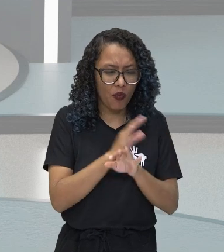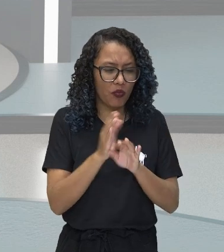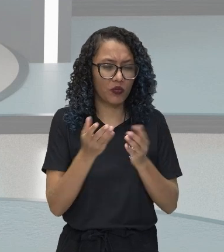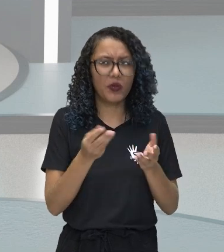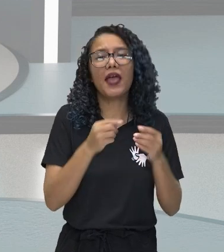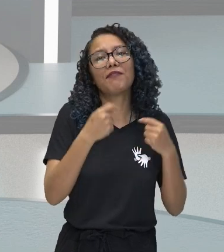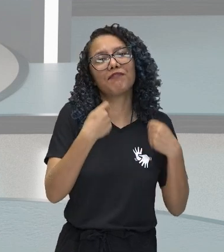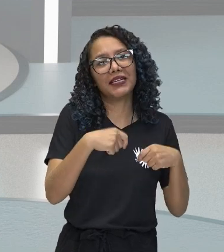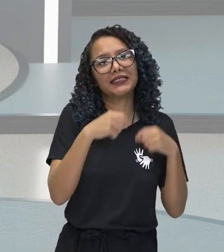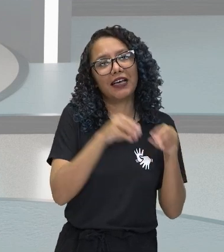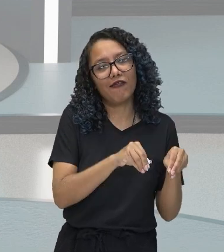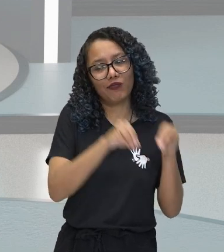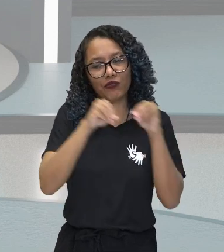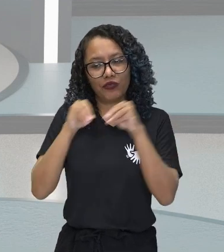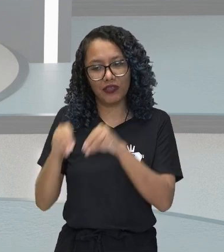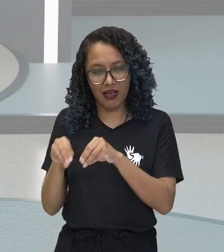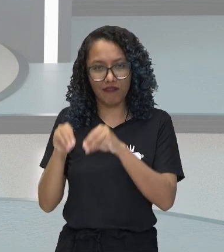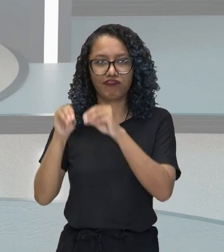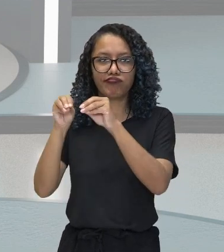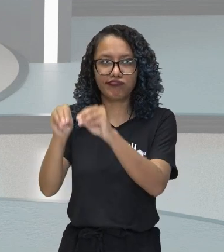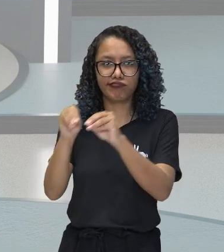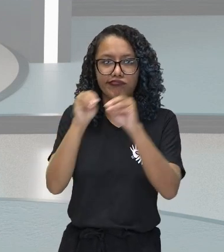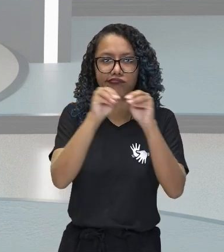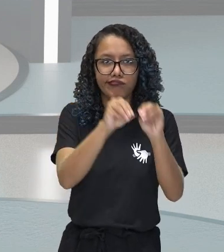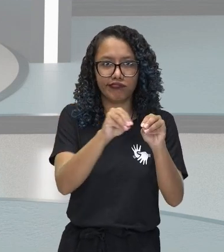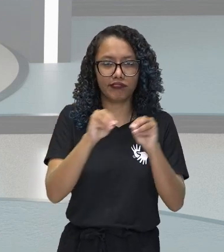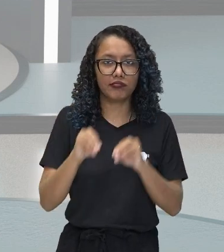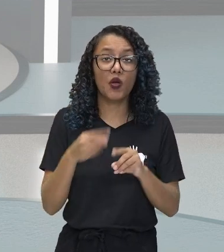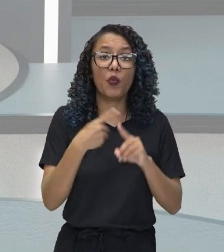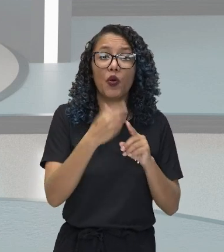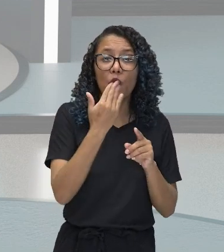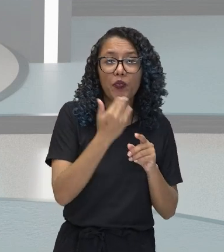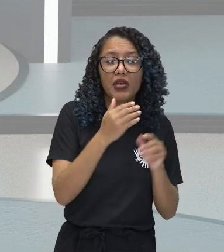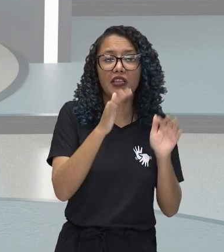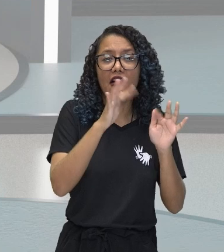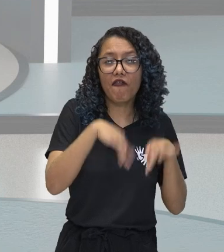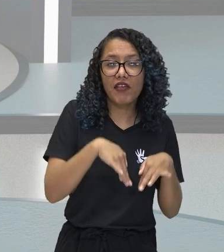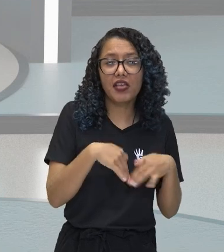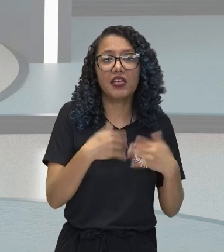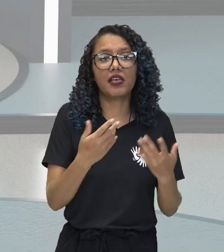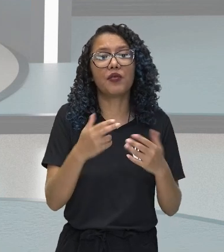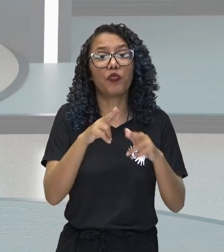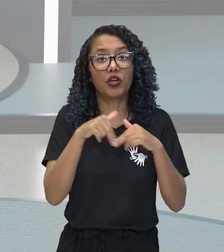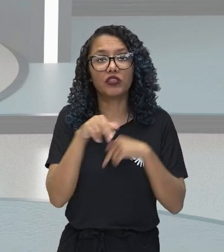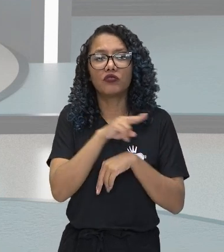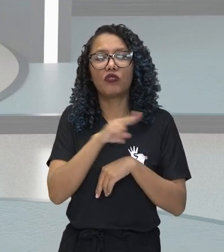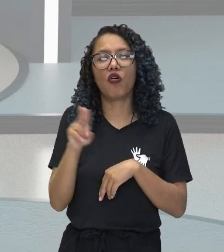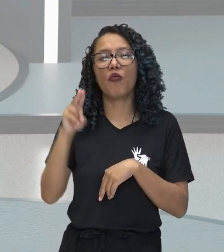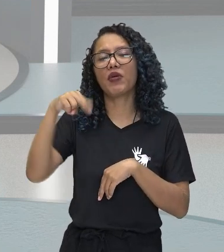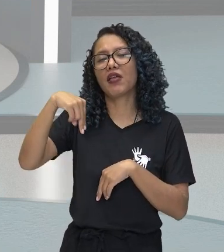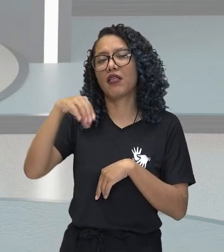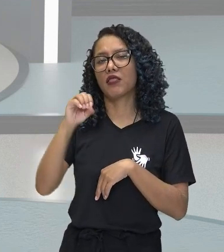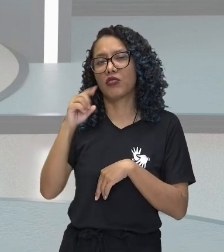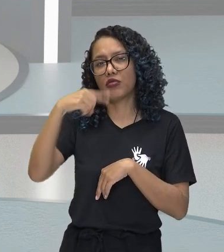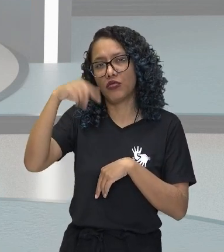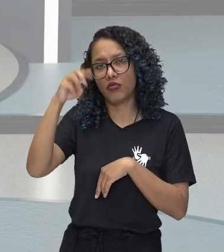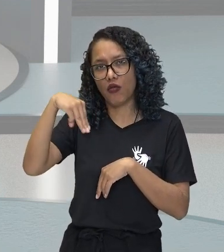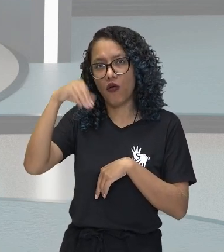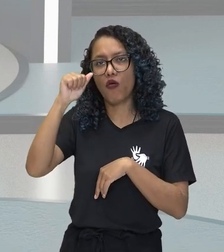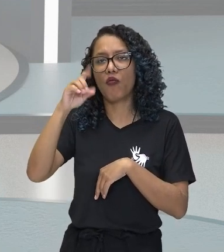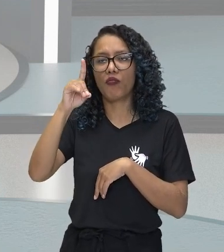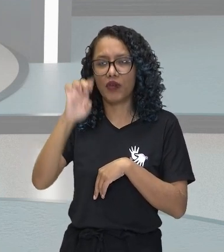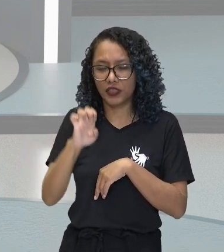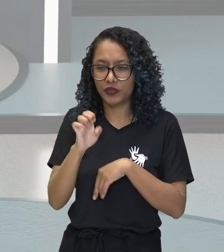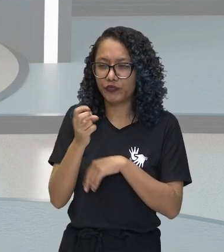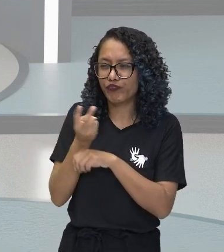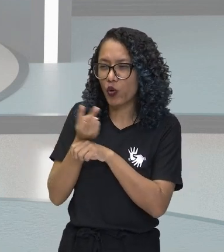localidade. Então, daí vem nessa nomenclatura que ele era nômade, porque ele vivia da caça. Outro período que nós vimos da